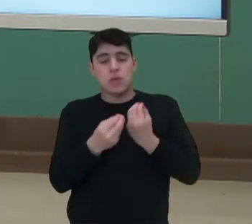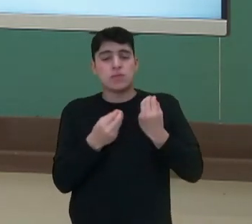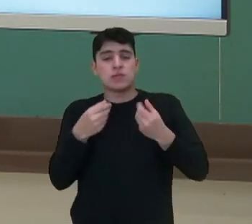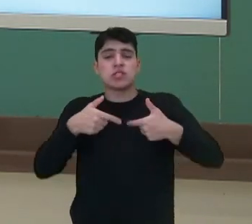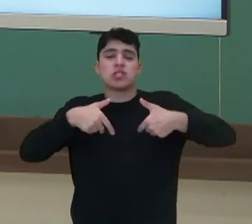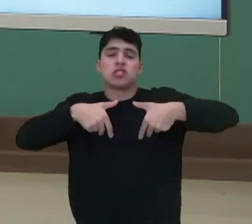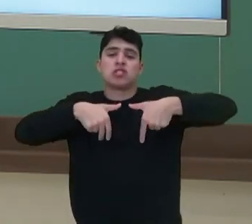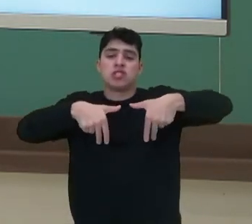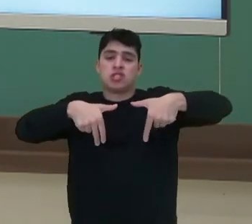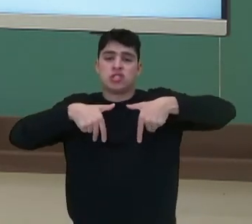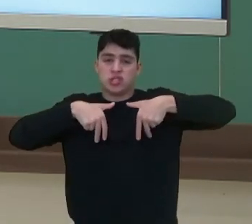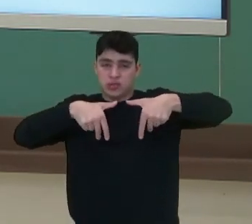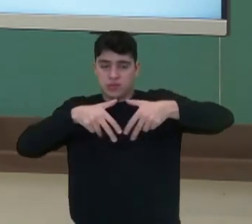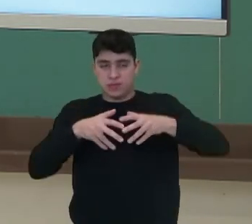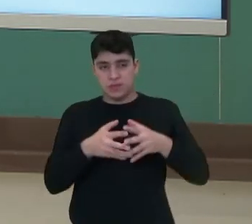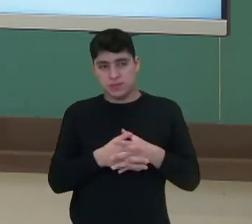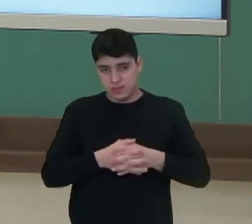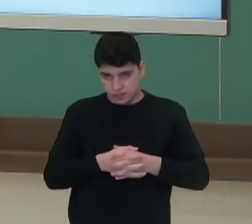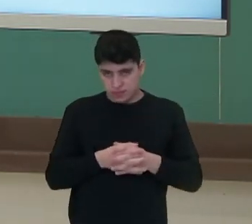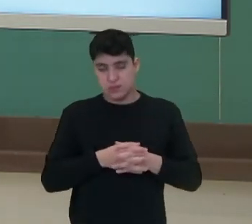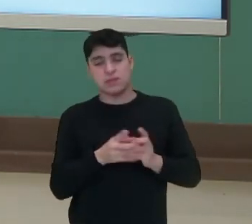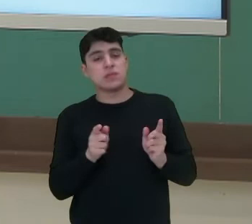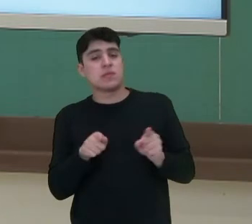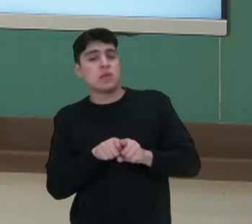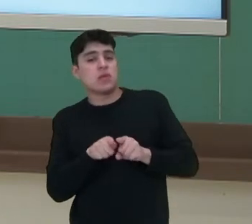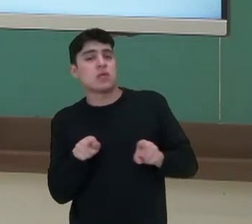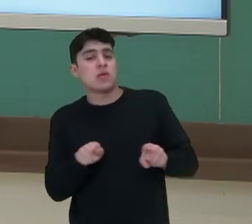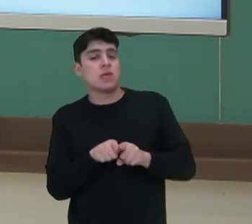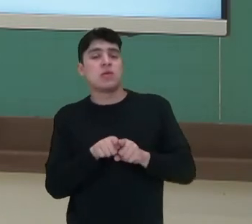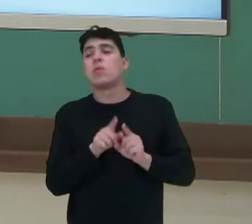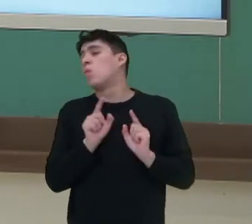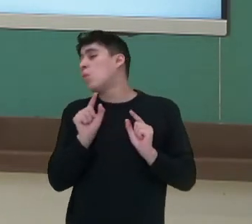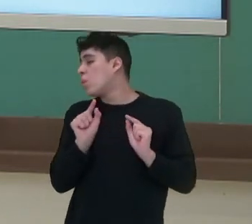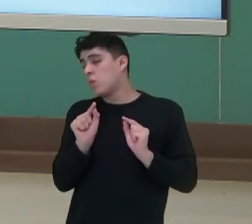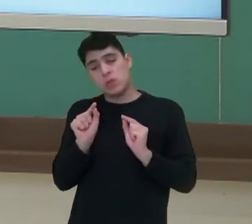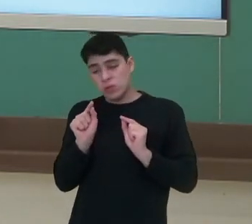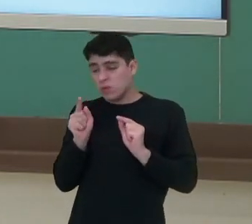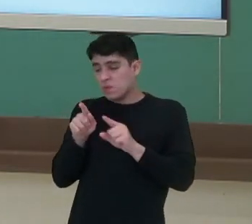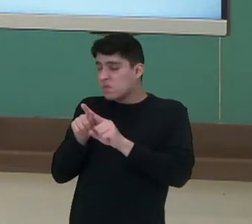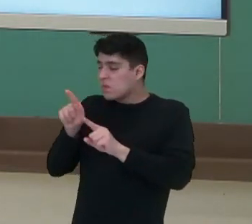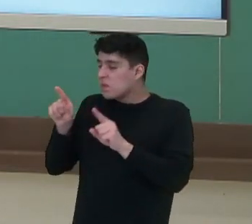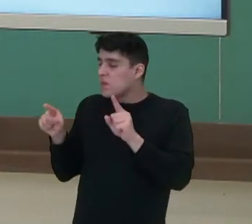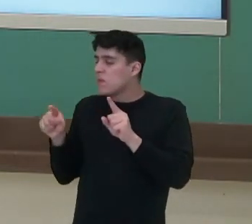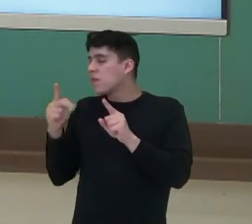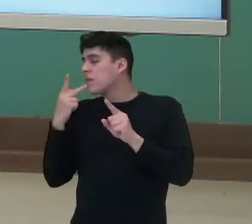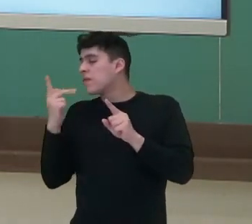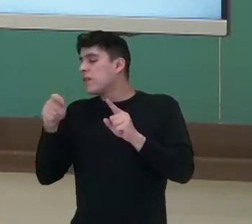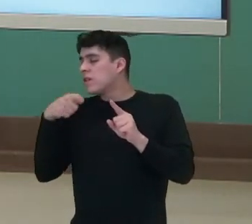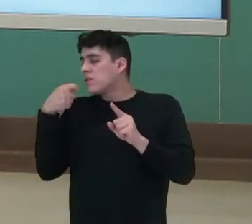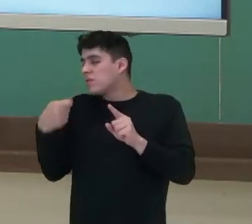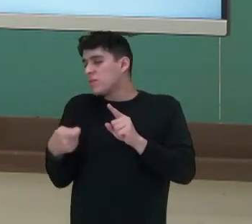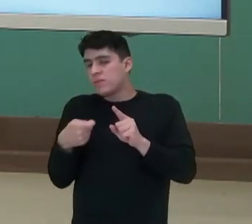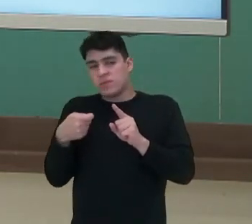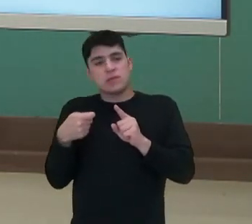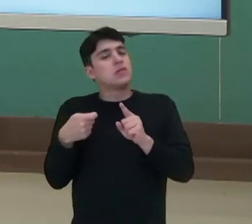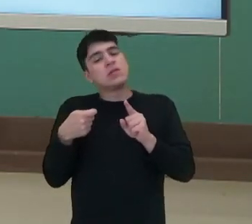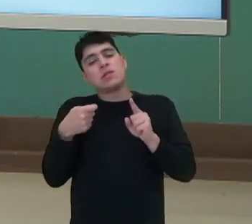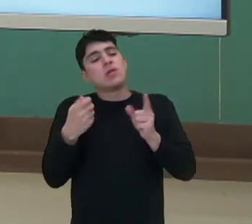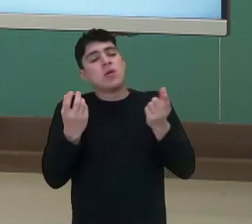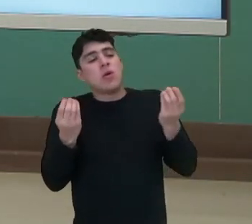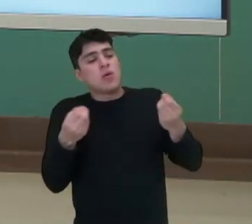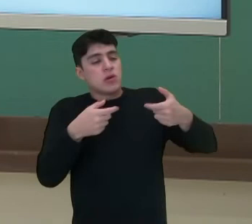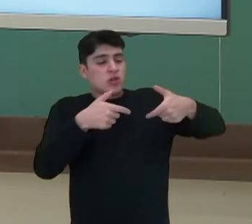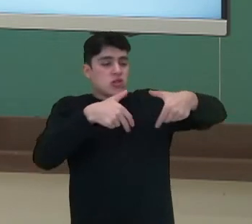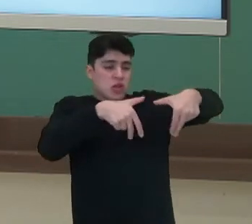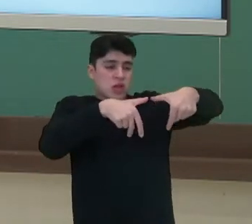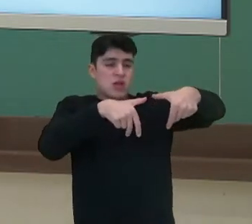o IDG. E também temos o Índice de Desigualdade de Gênero, o GII. Então, esses